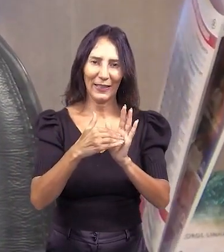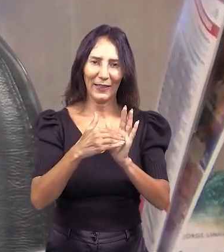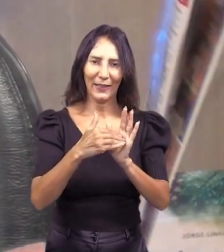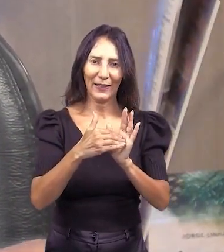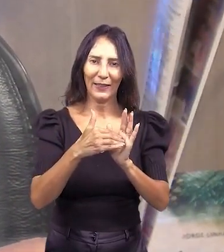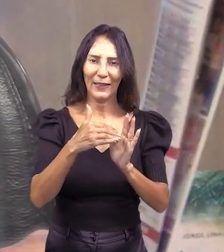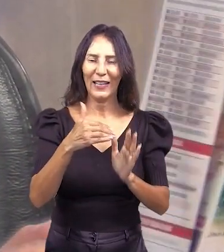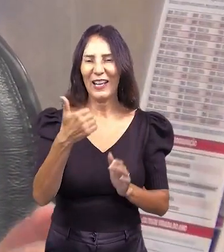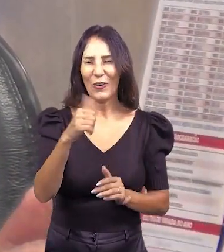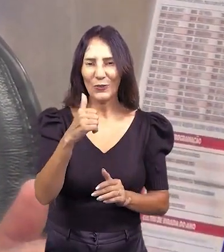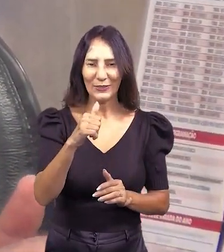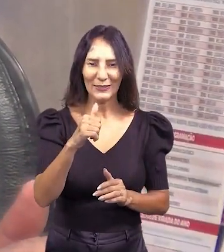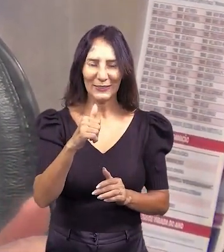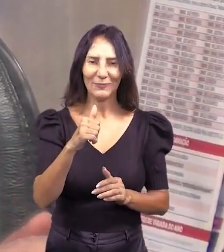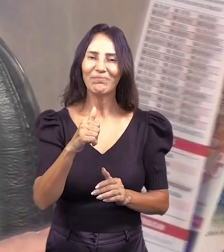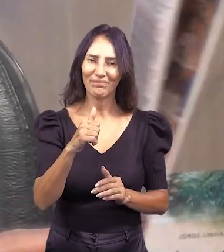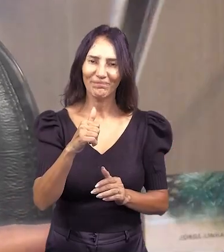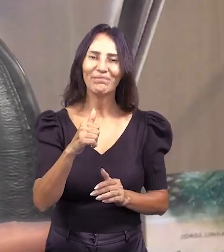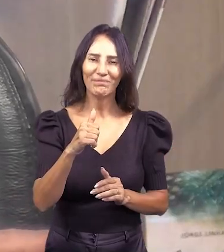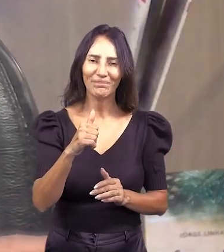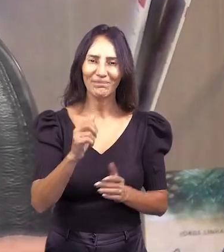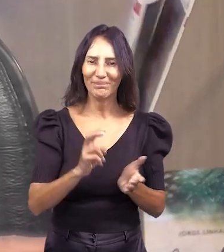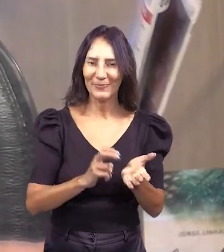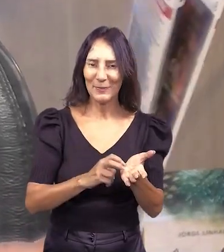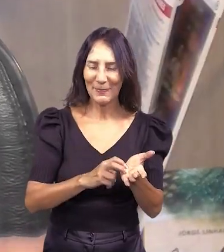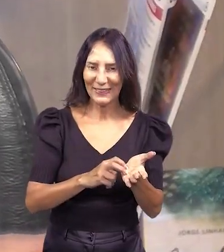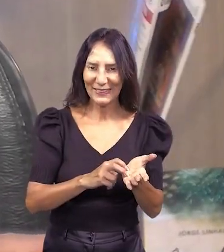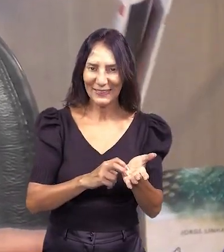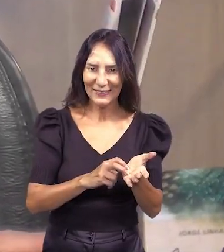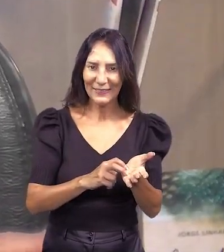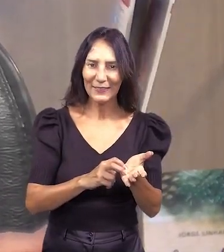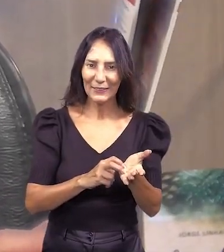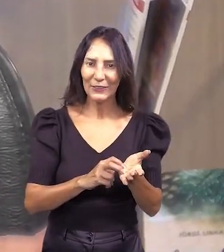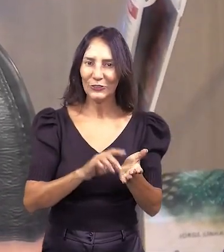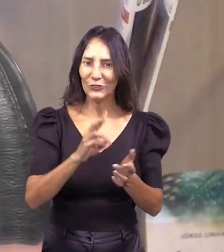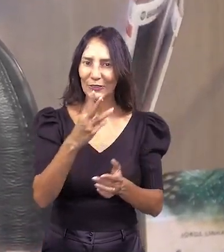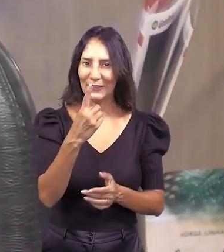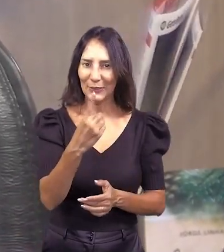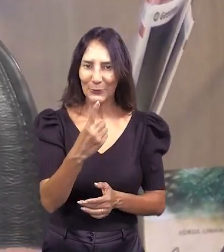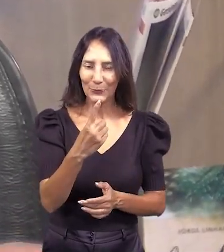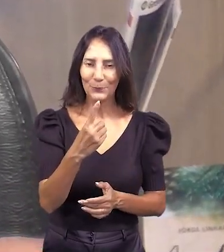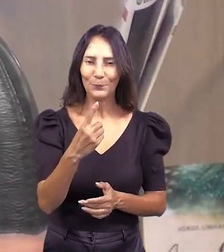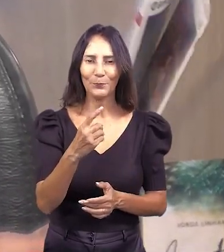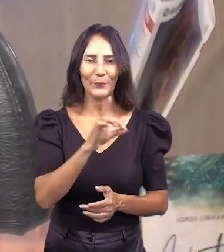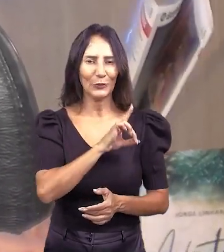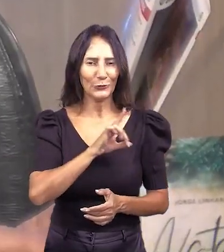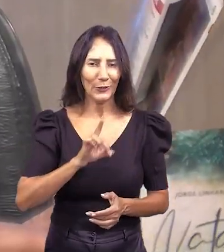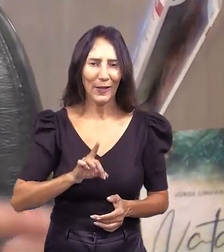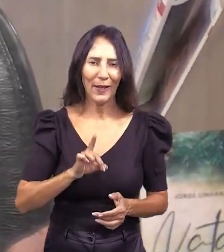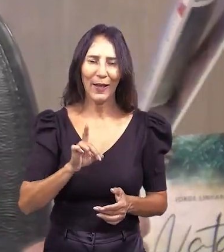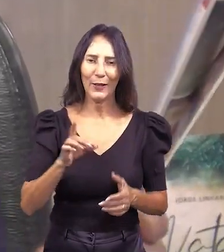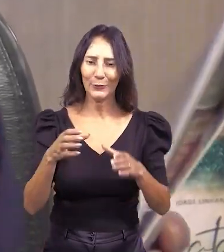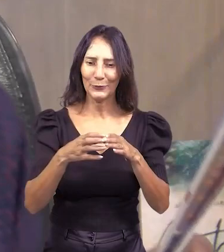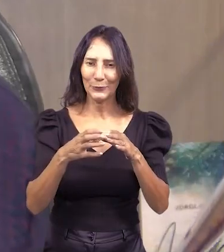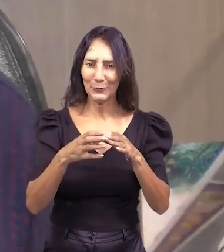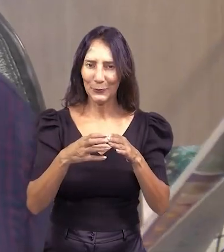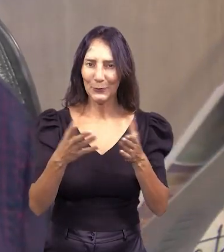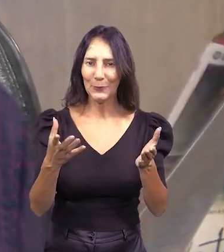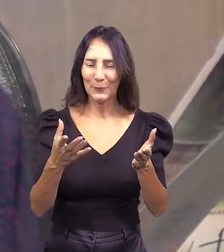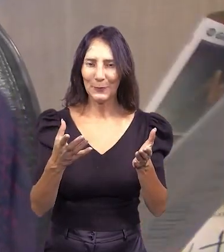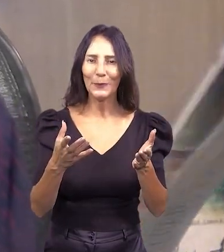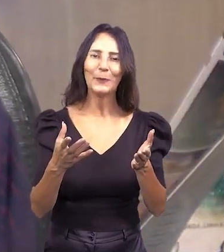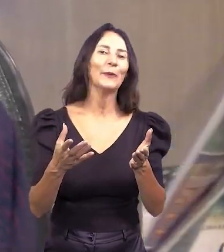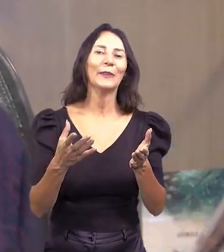às 10h30, de 9 às 11. Que legal, ó, no sábado, dia 31, os diáconos, o pastor